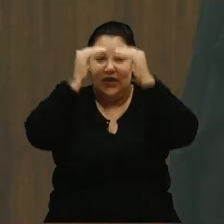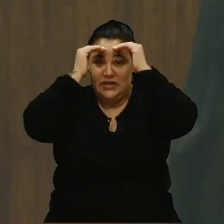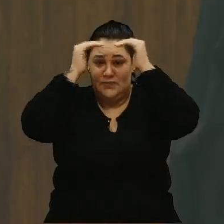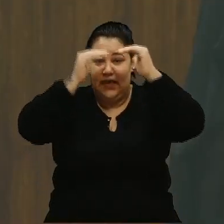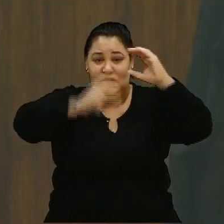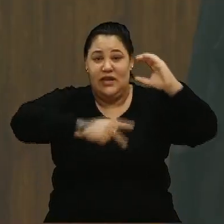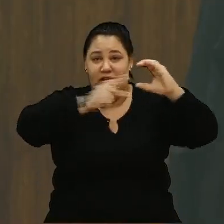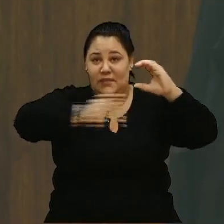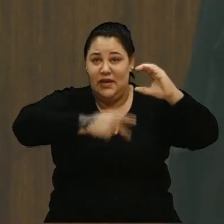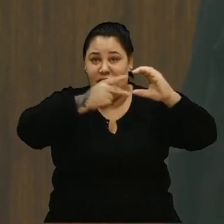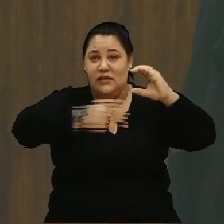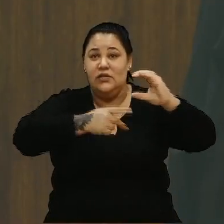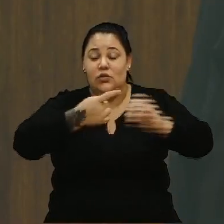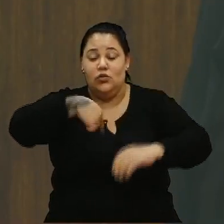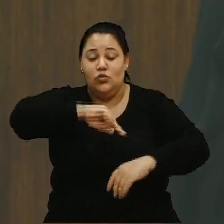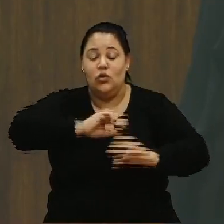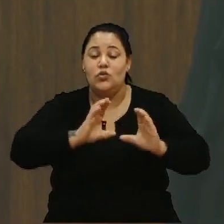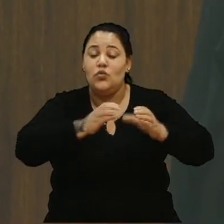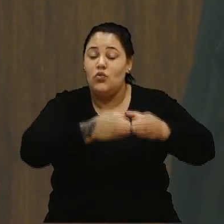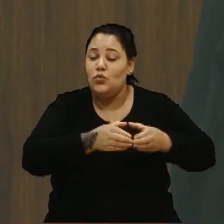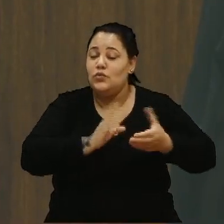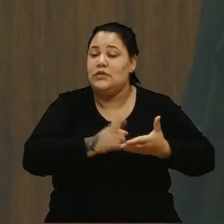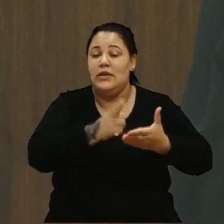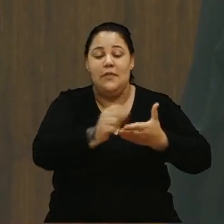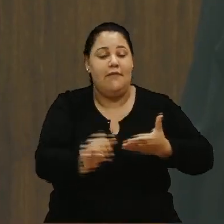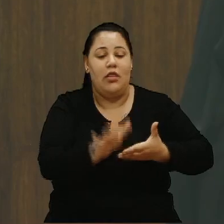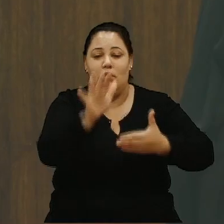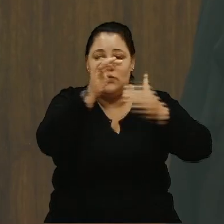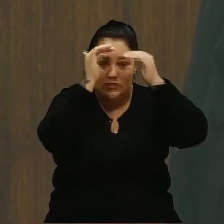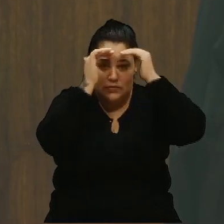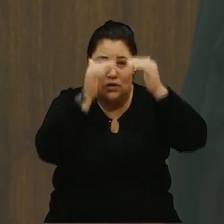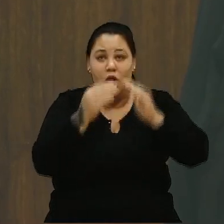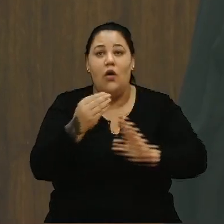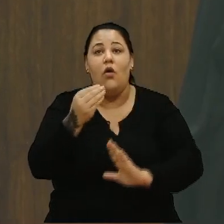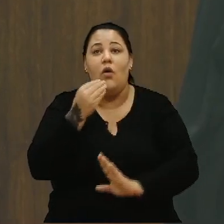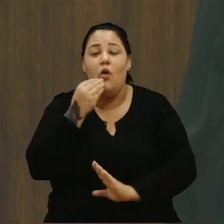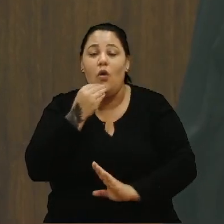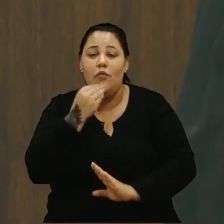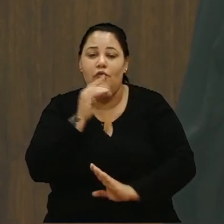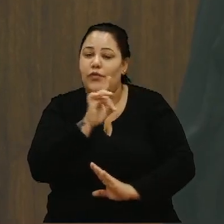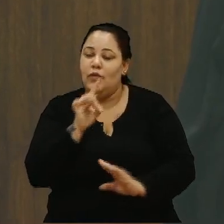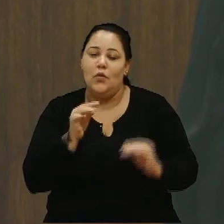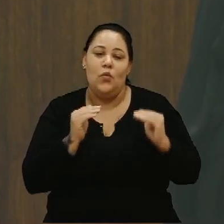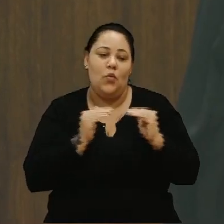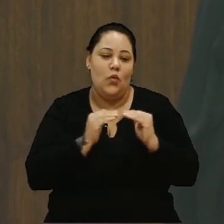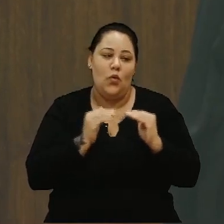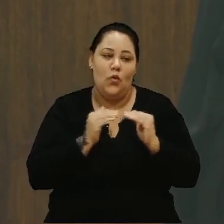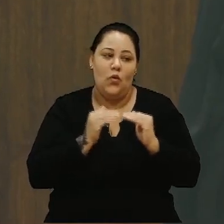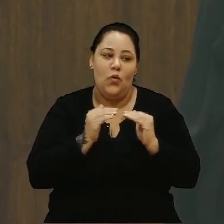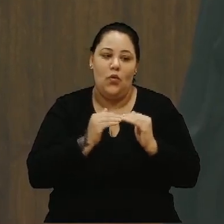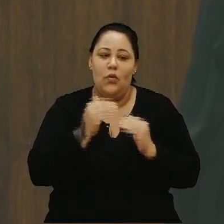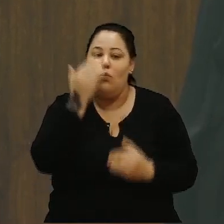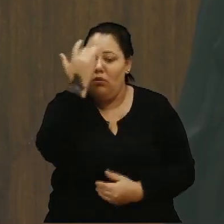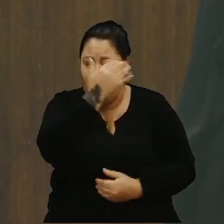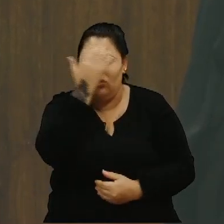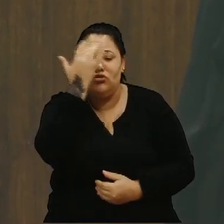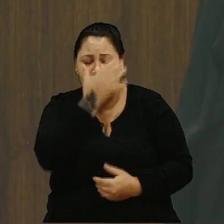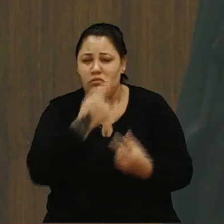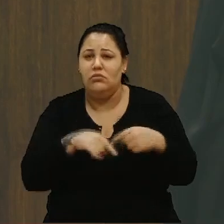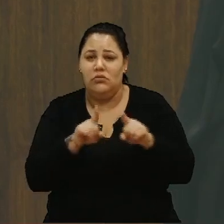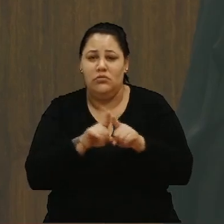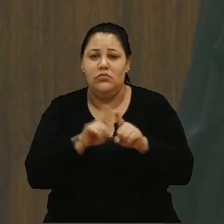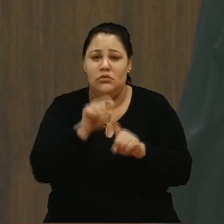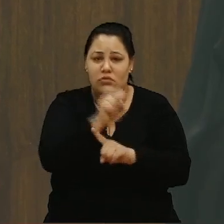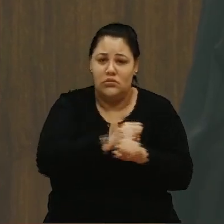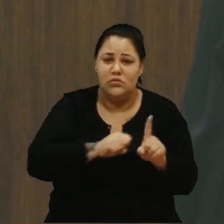nossa bancada sempre pesa por isso. Obviamente, somos oposição ao prefeito Odilon, mas respeitamos e exigimos que ele respeite a integralidade da nossa